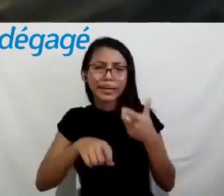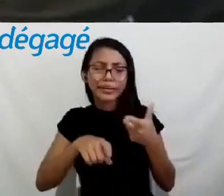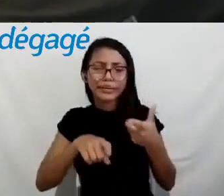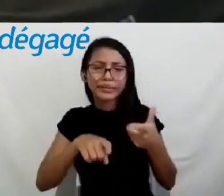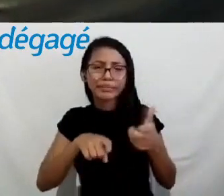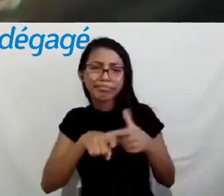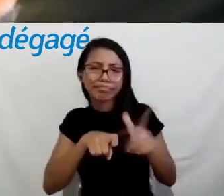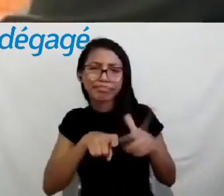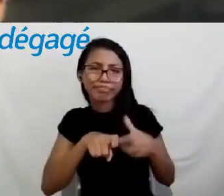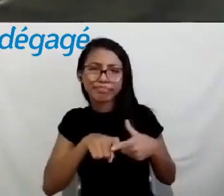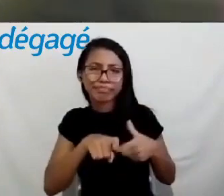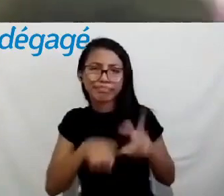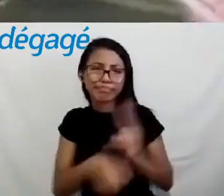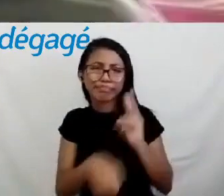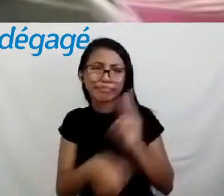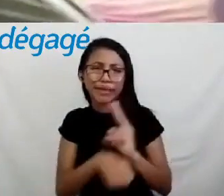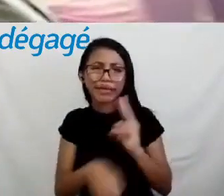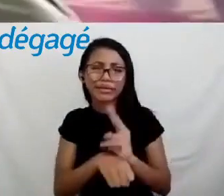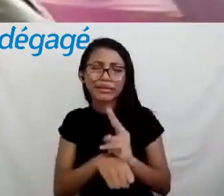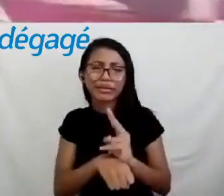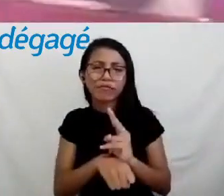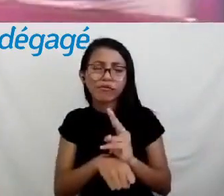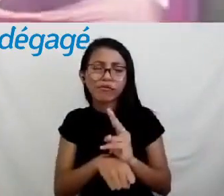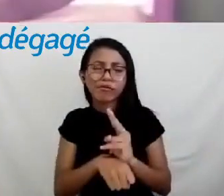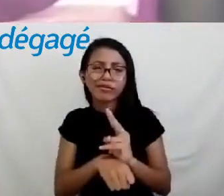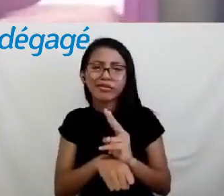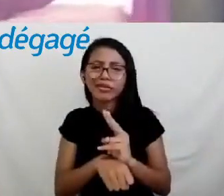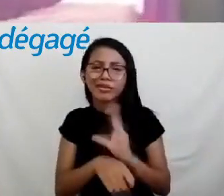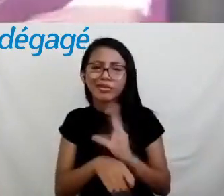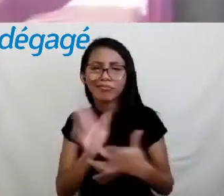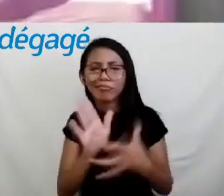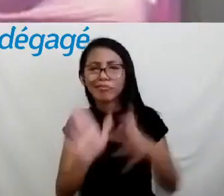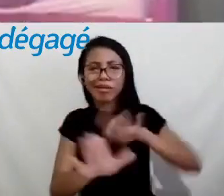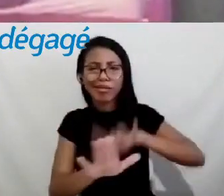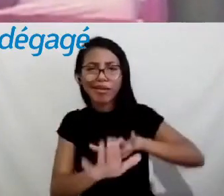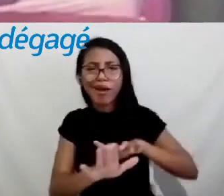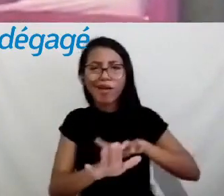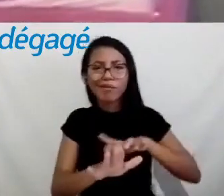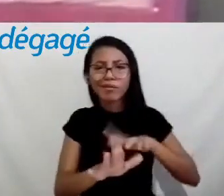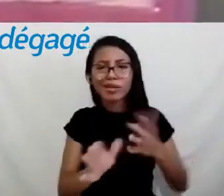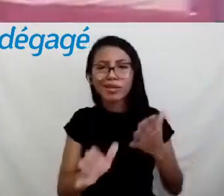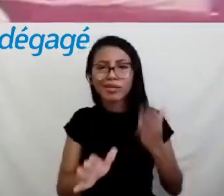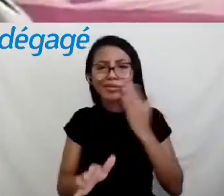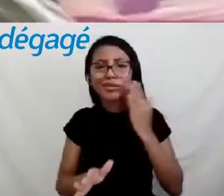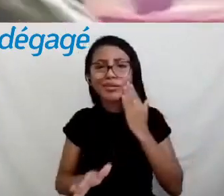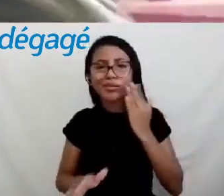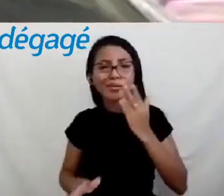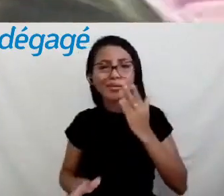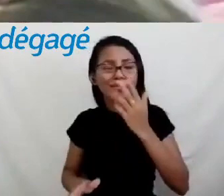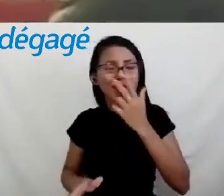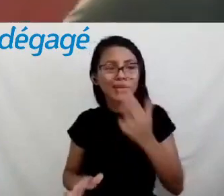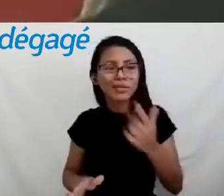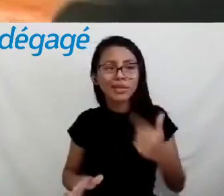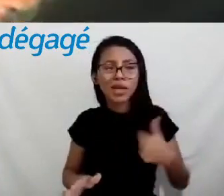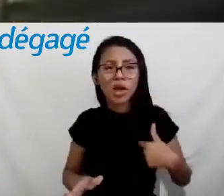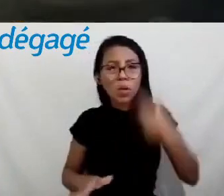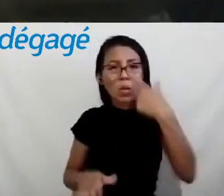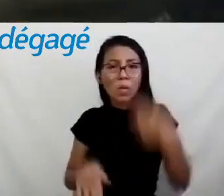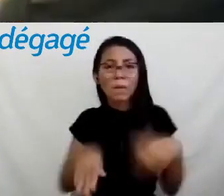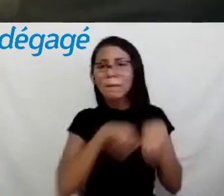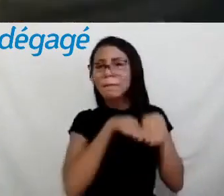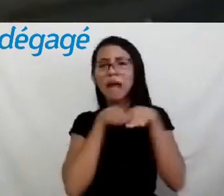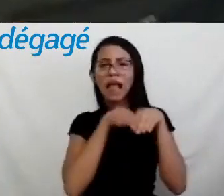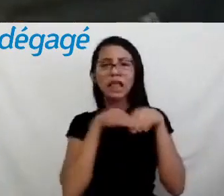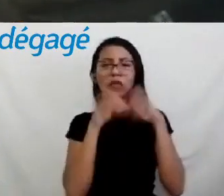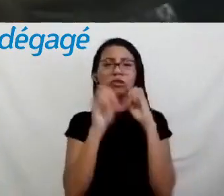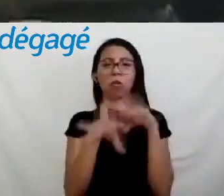ele tem que estar se analisando todo dia. Será que eu não estou querendo, né, demais? Será que... Né? Eu tento fugir disso